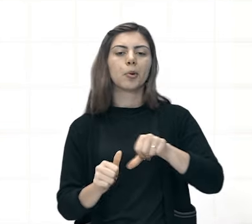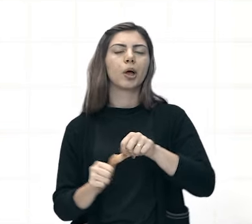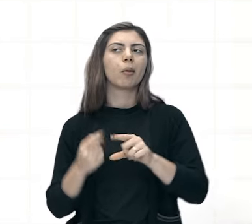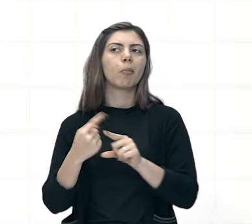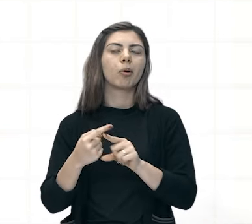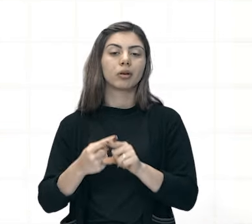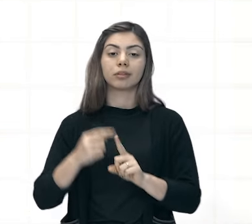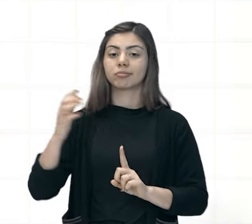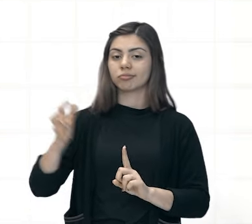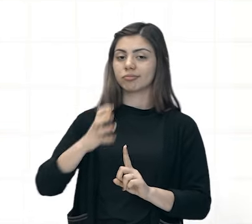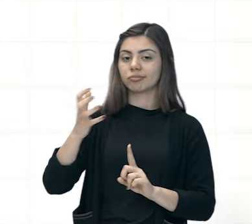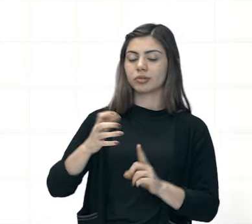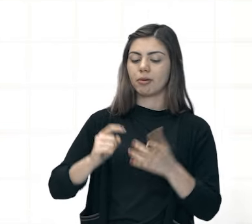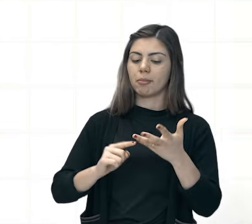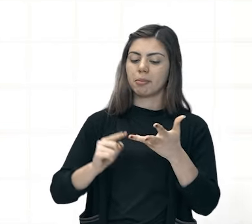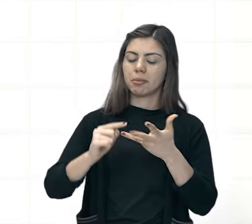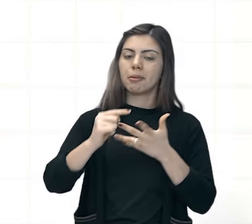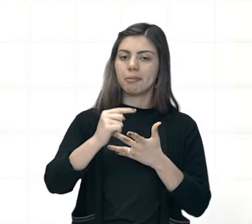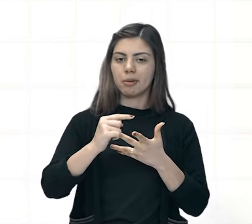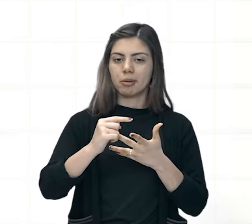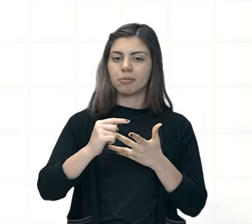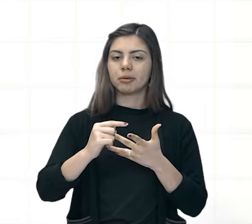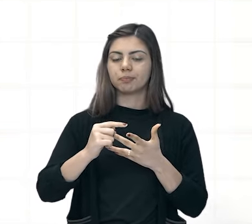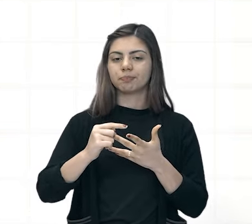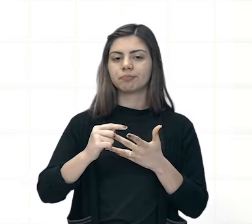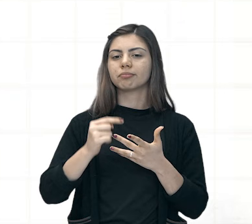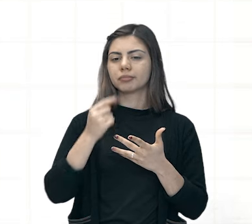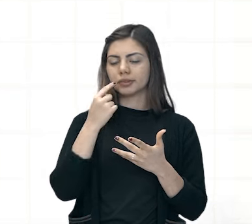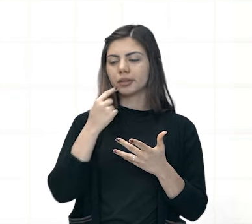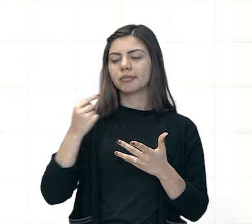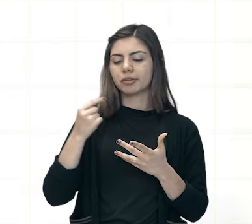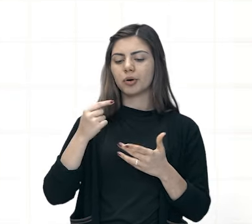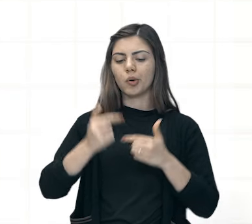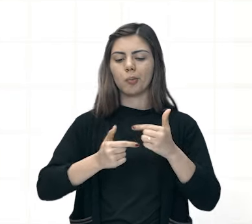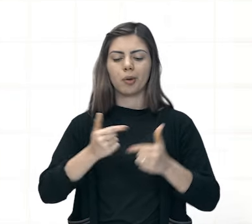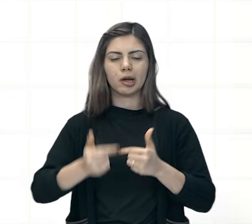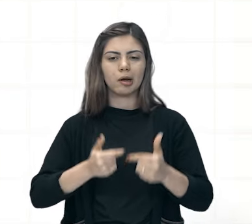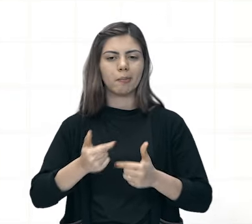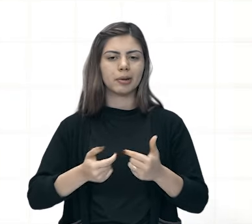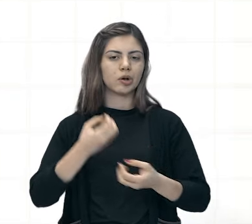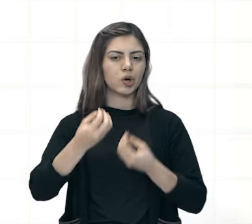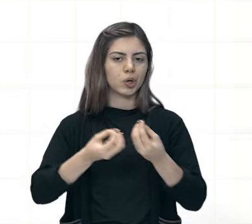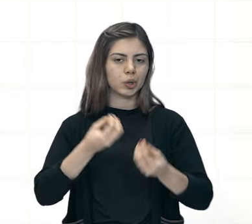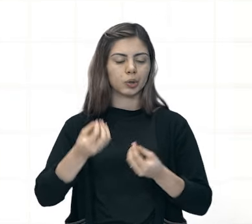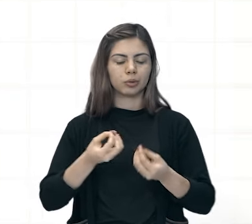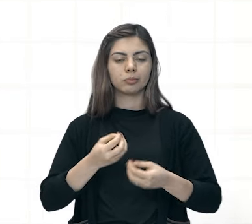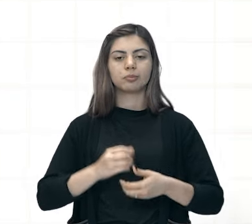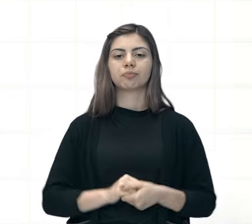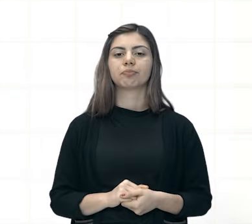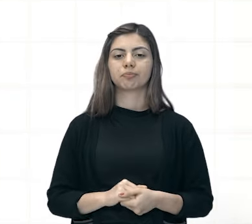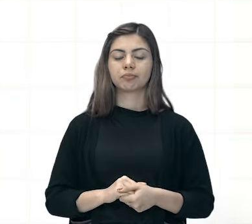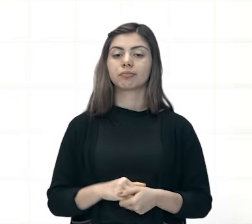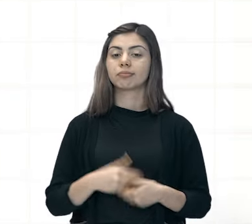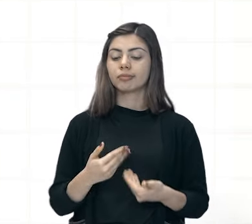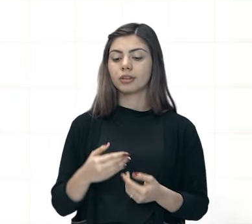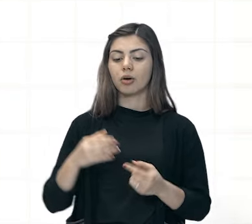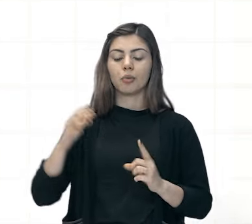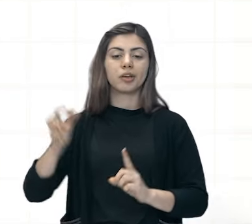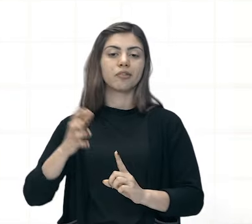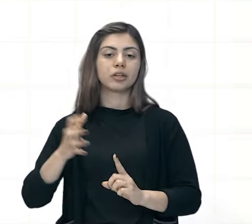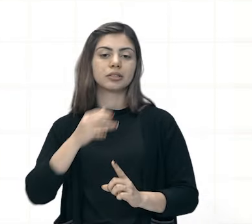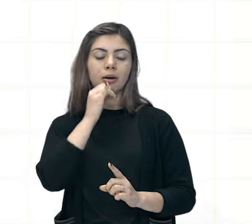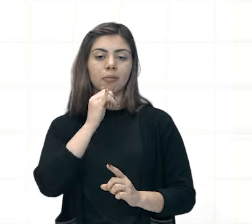fatores que vão influenciar a forma que o trabalho é desenvolvido, tá bom? Nós vamos ter aí